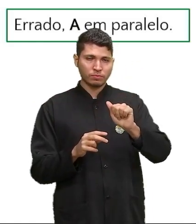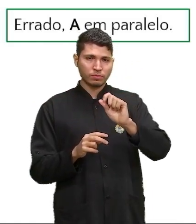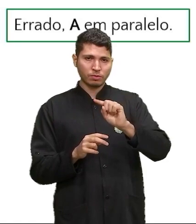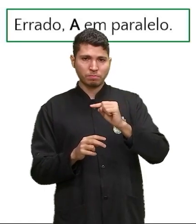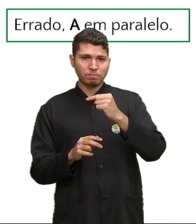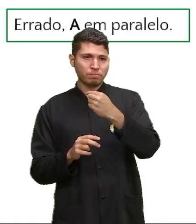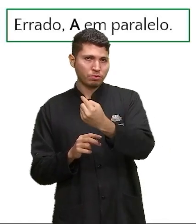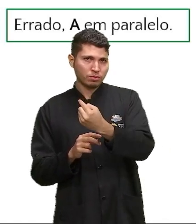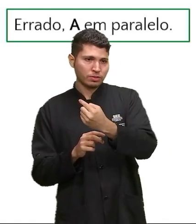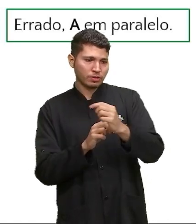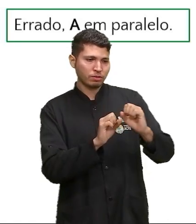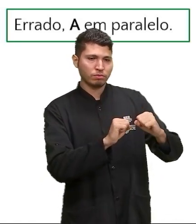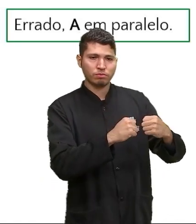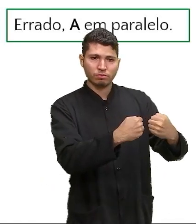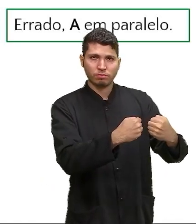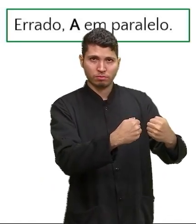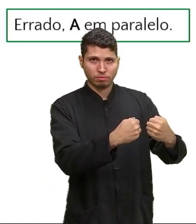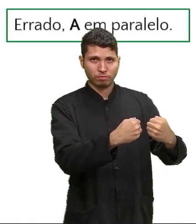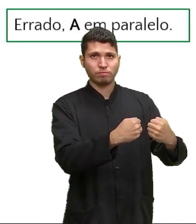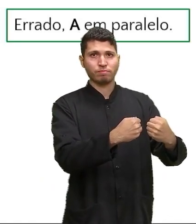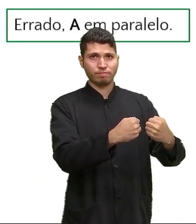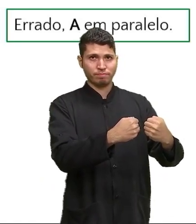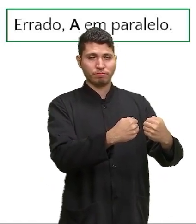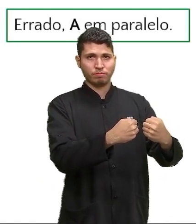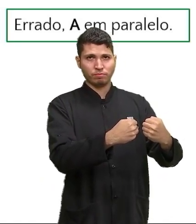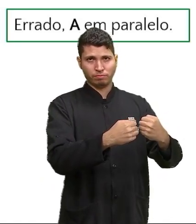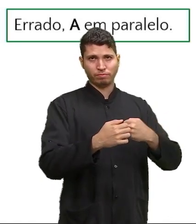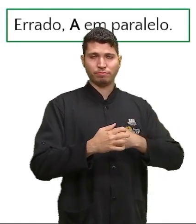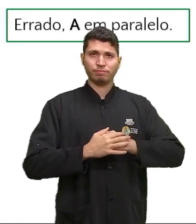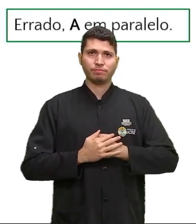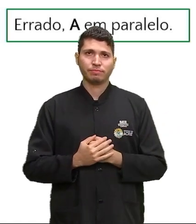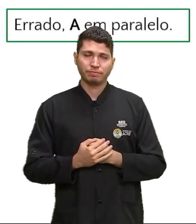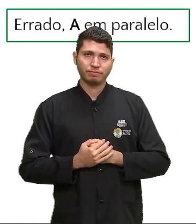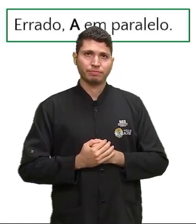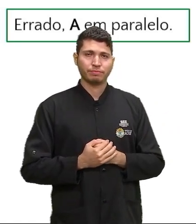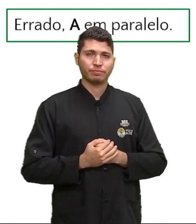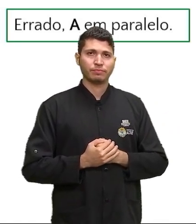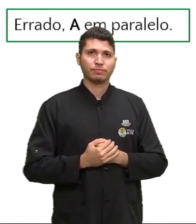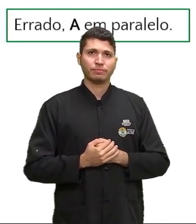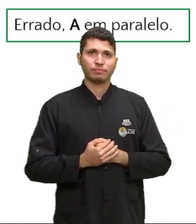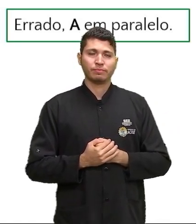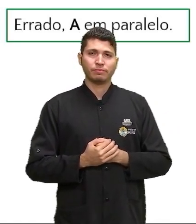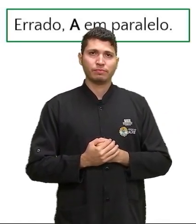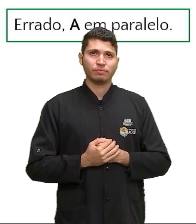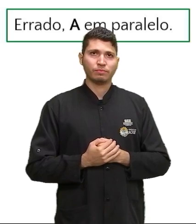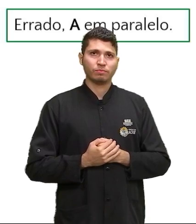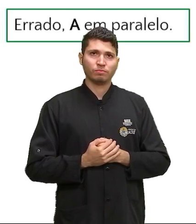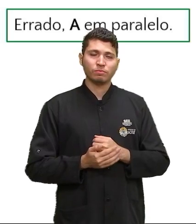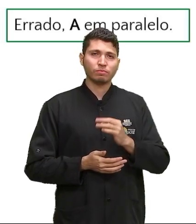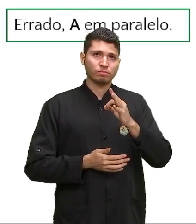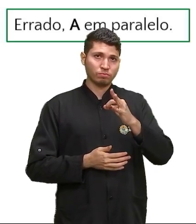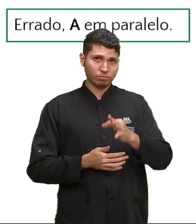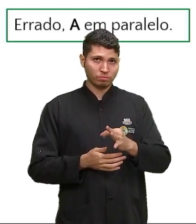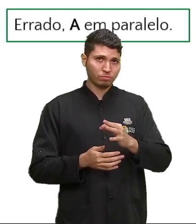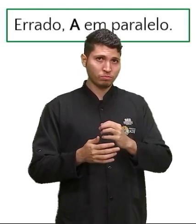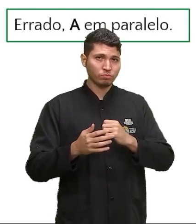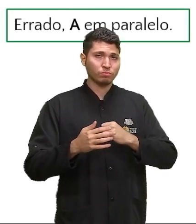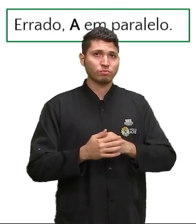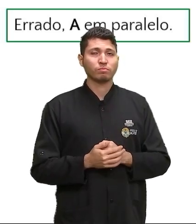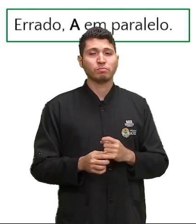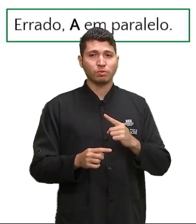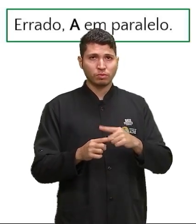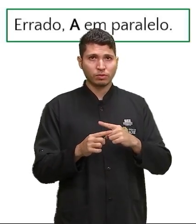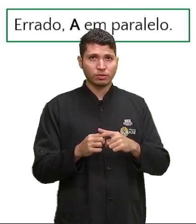resistências e o voltímetro em paralelo a elas. O que vai acontecer então? Aqui está certíssima. Essa é justamente a